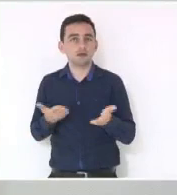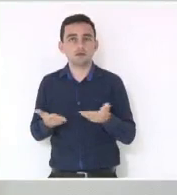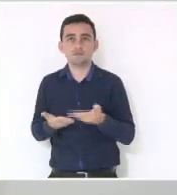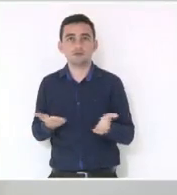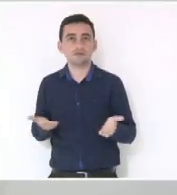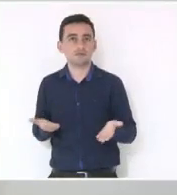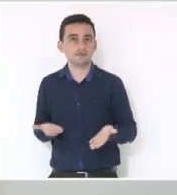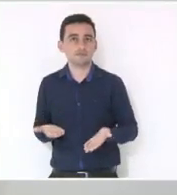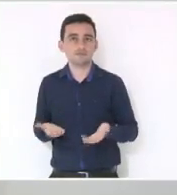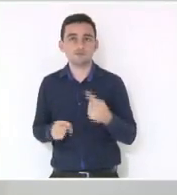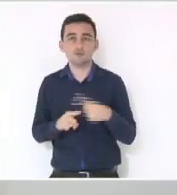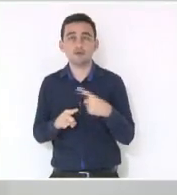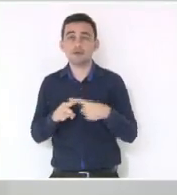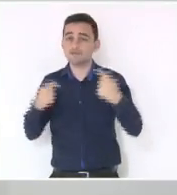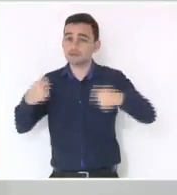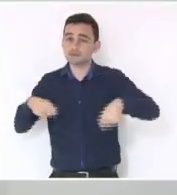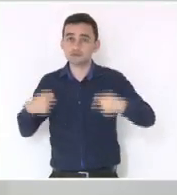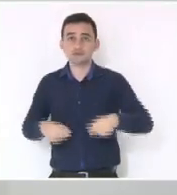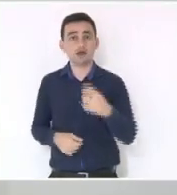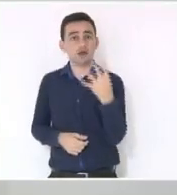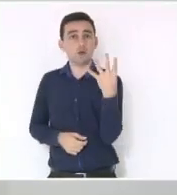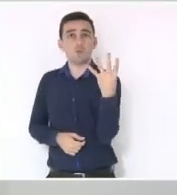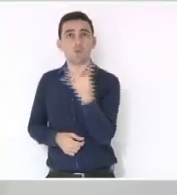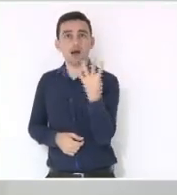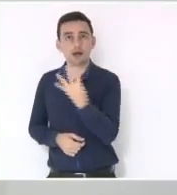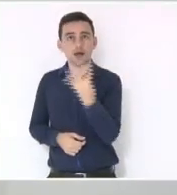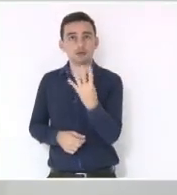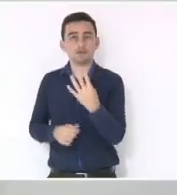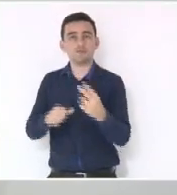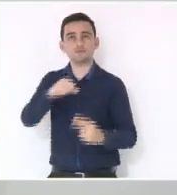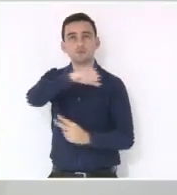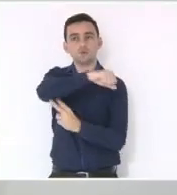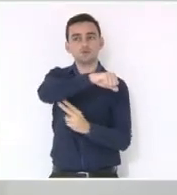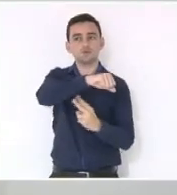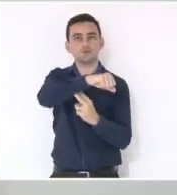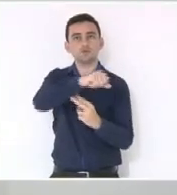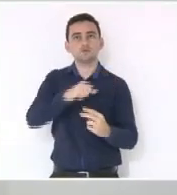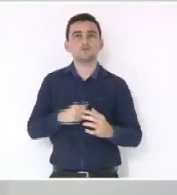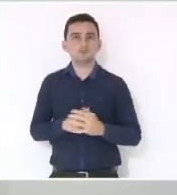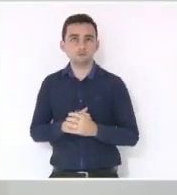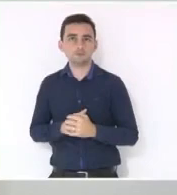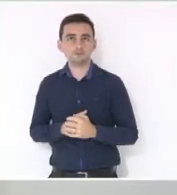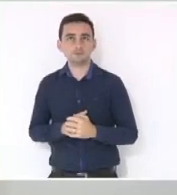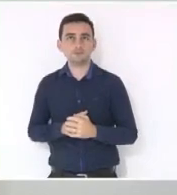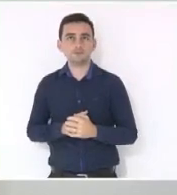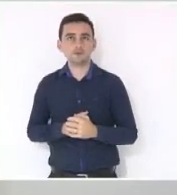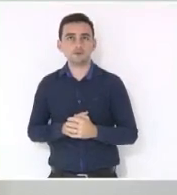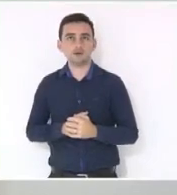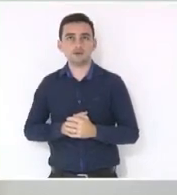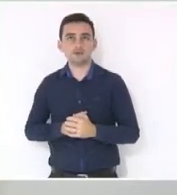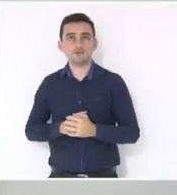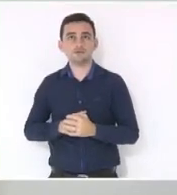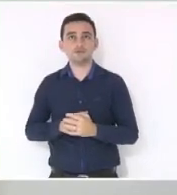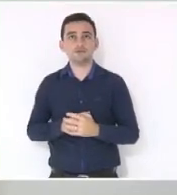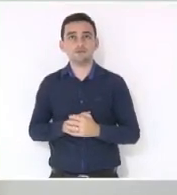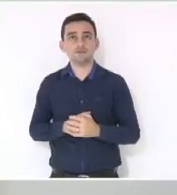precisamos de uma quarta ponte aqui em Florianópolis. Então, tem que haver